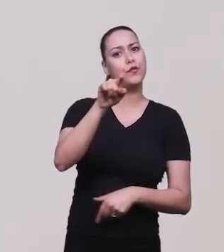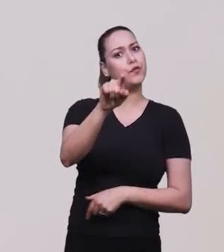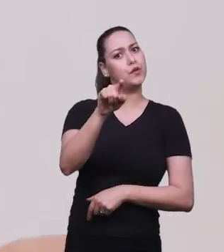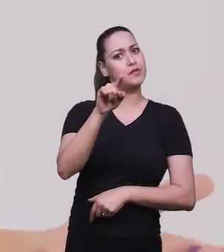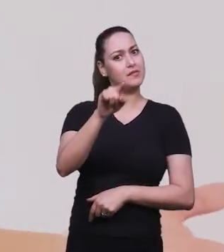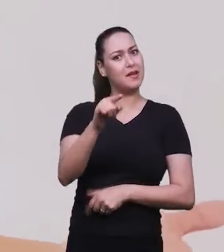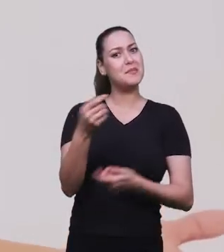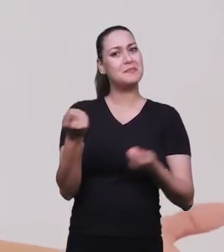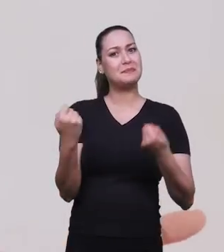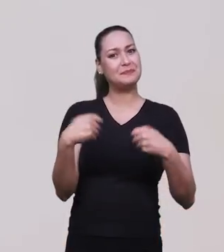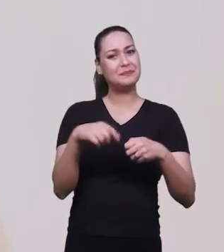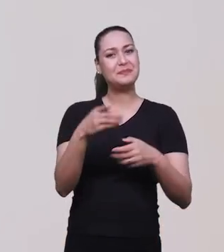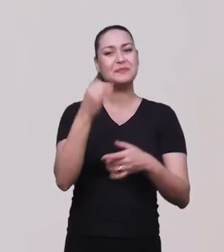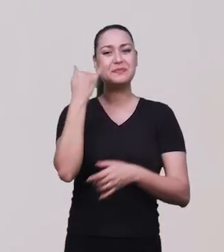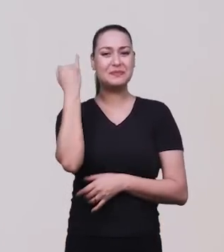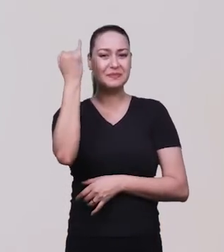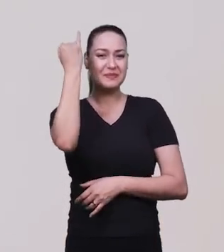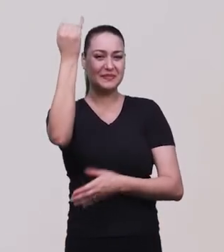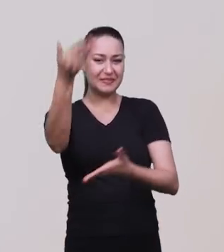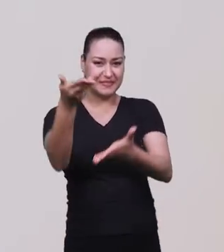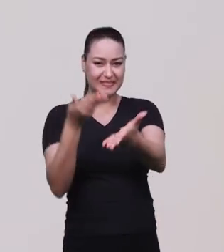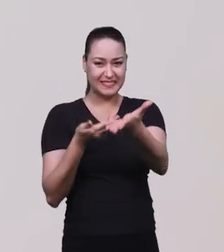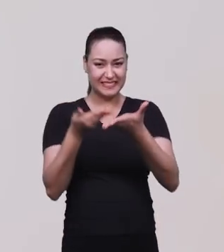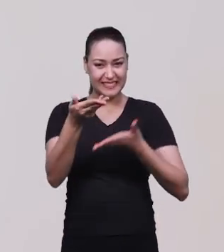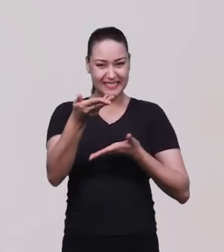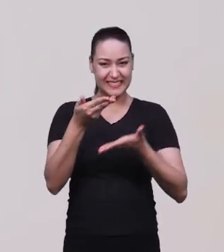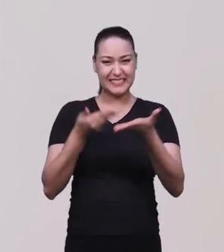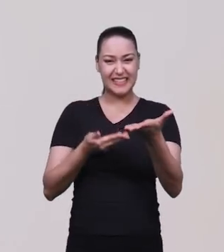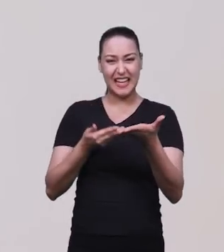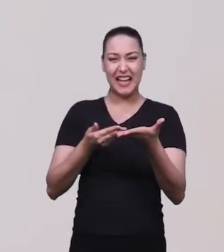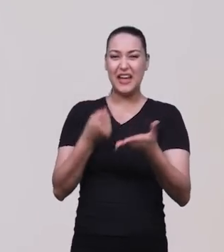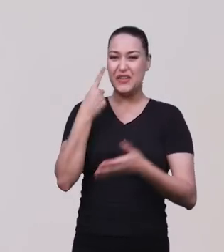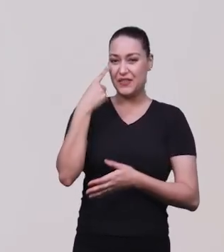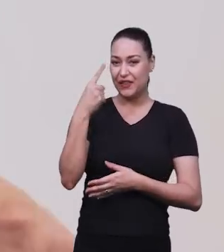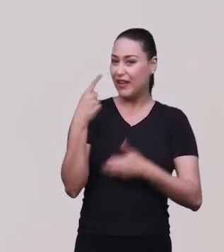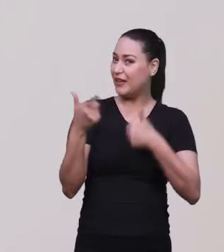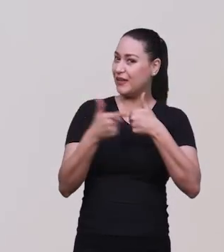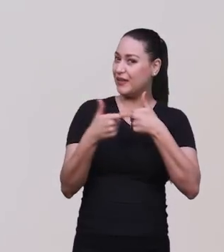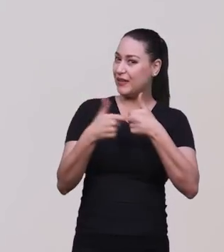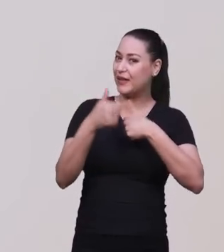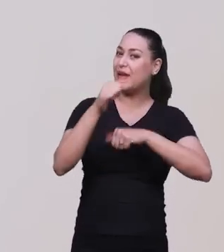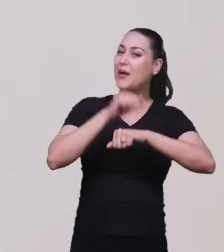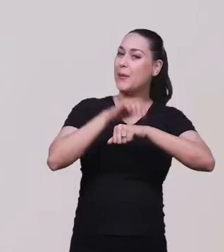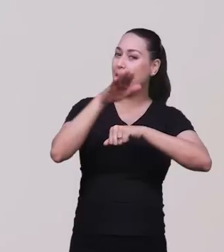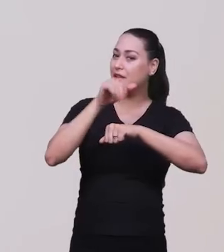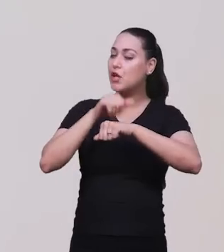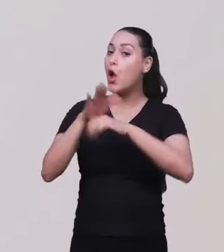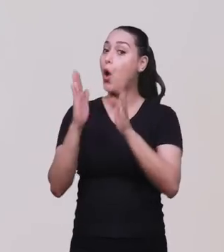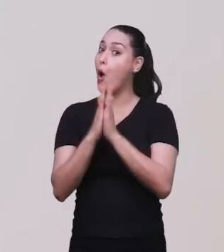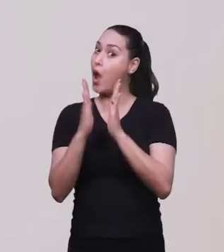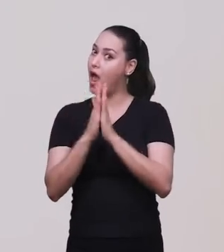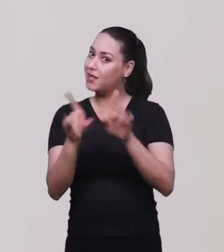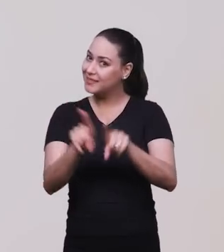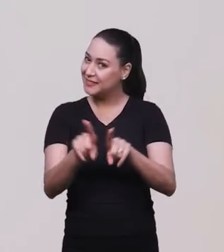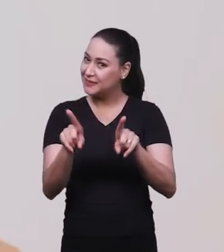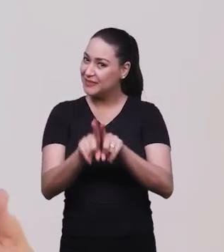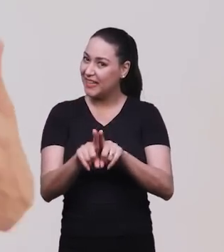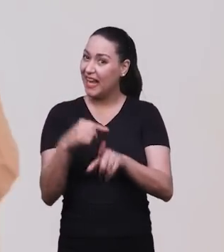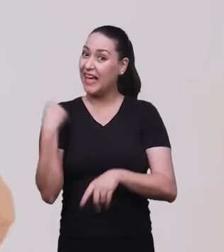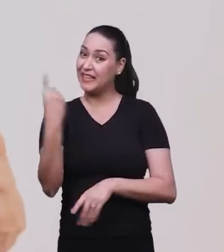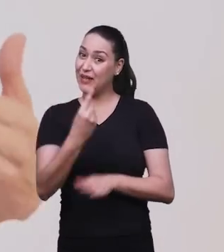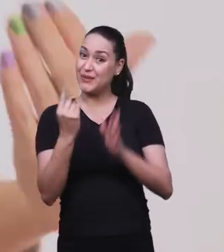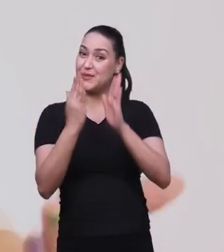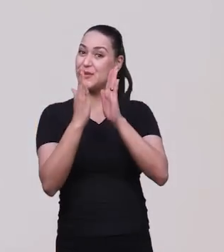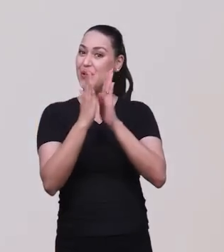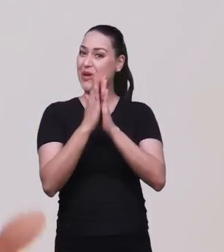outro lado é peça fundamental, porque eu sei que você não só tem assistido, curtido, comentado, compartilhado, mas tem orado também por nós, como também